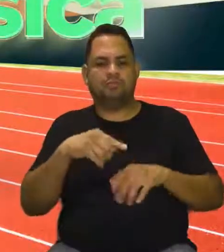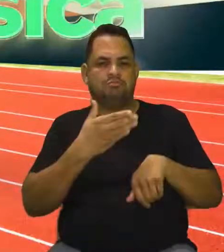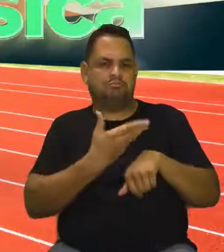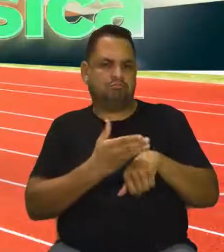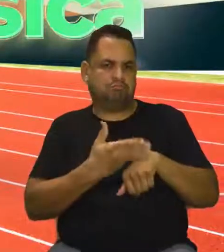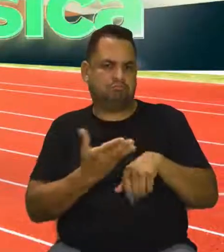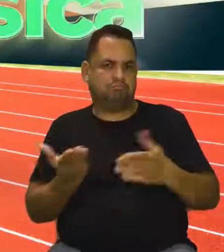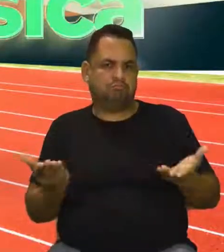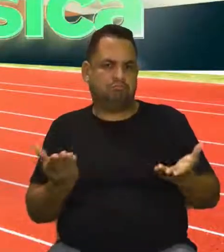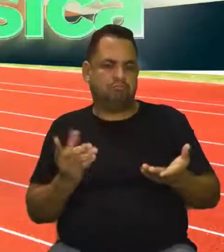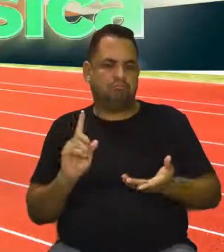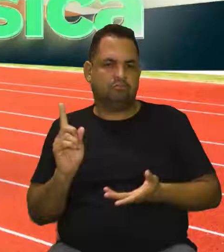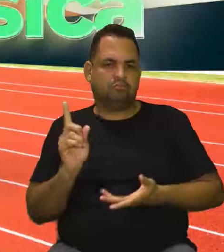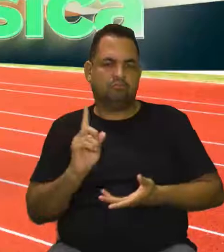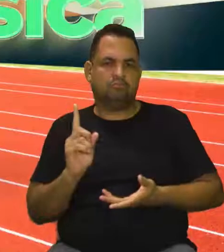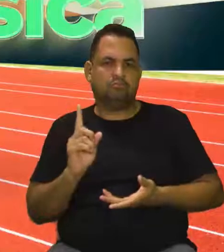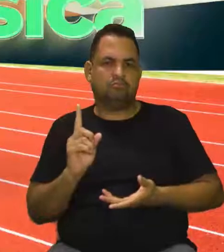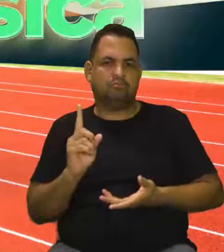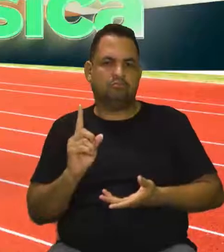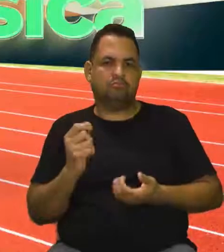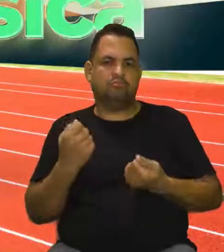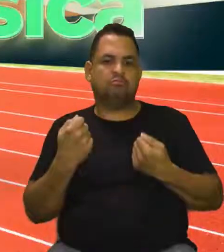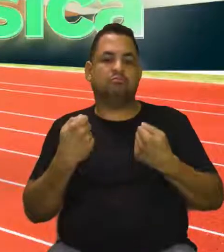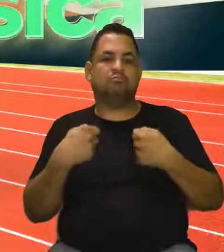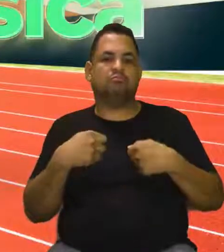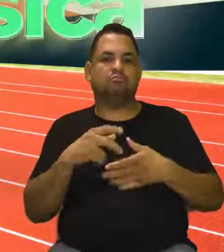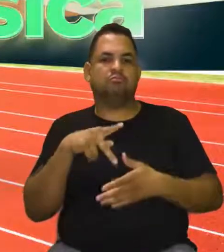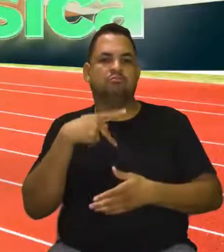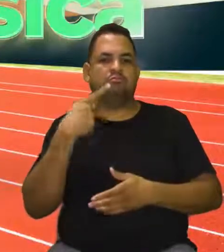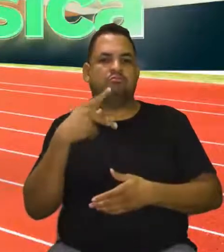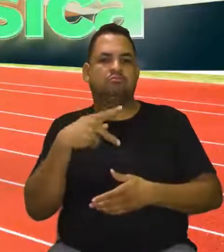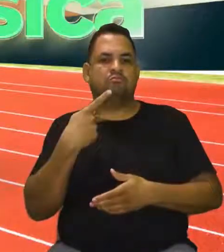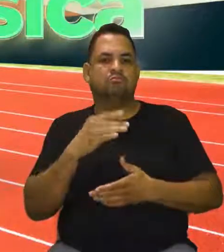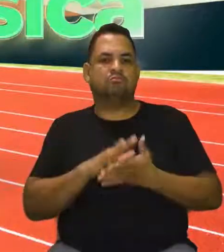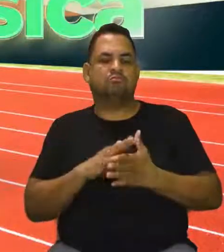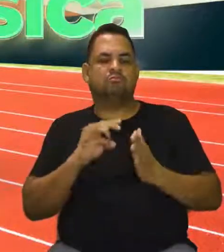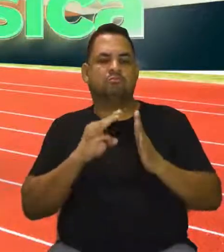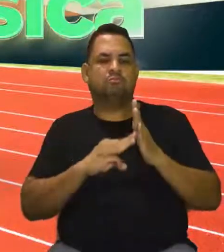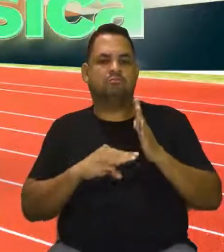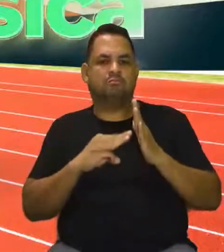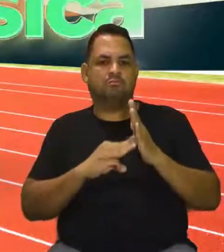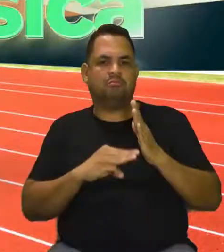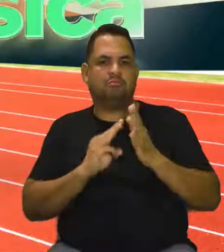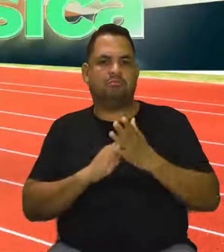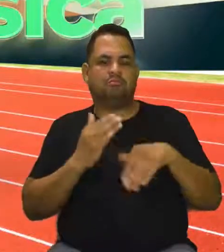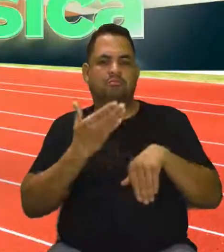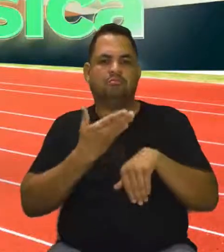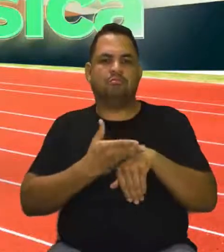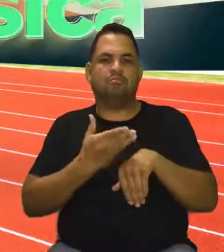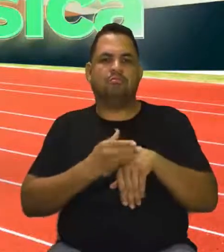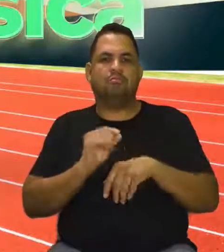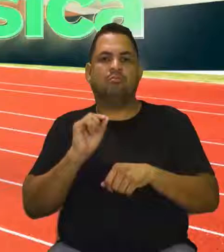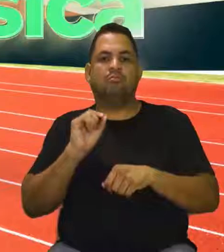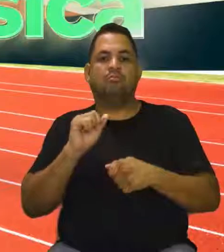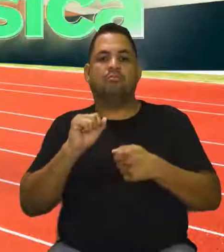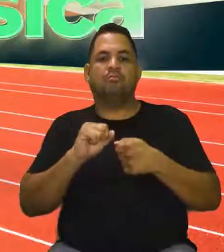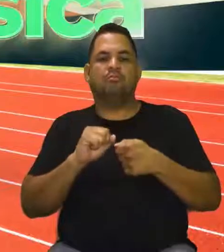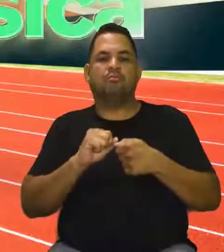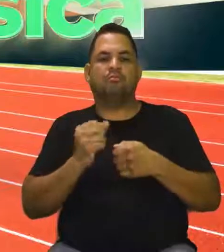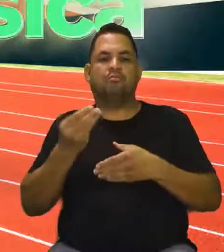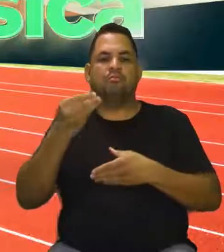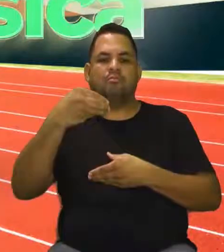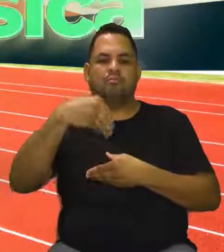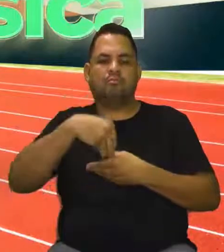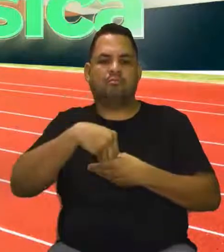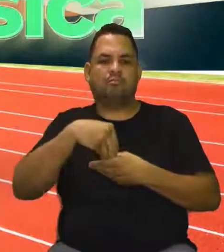exercício? Não. Eu posso dizer que é um método de treinamento. O que eu faço dentro